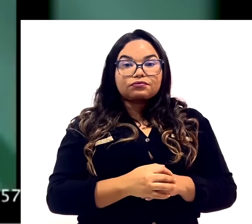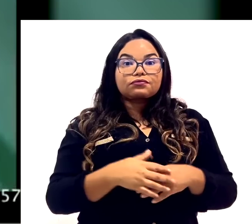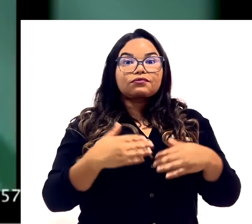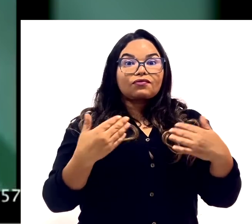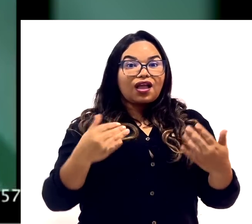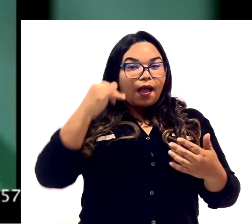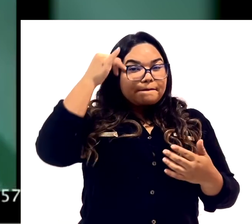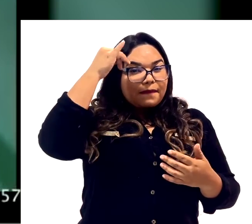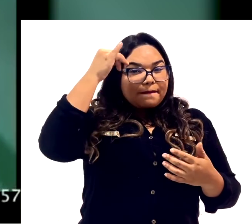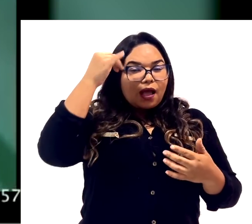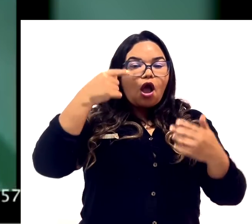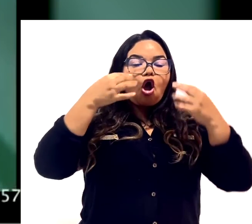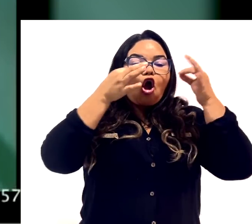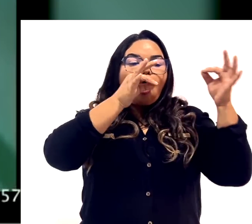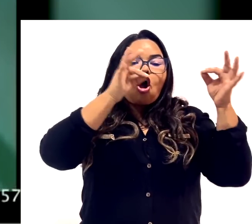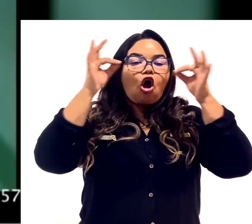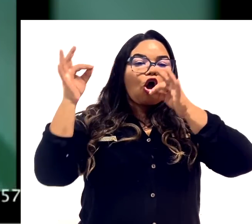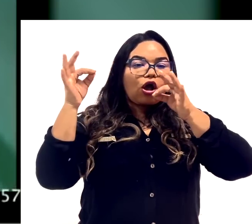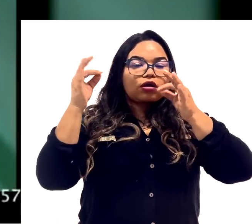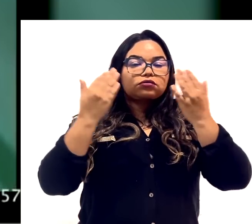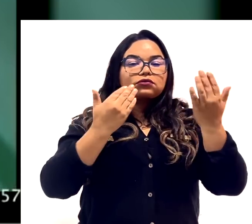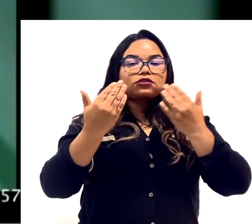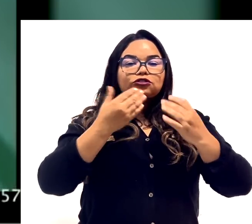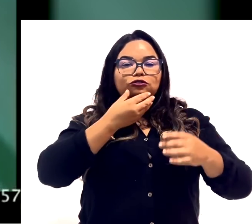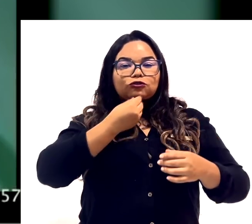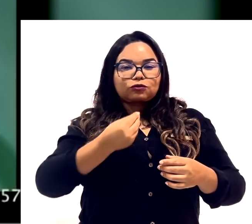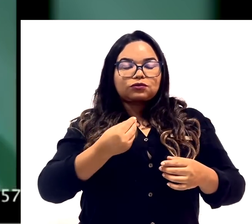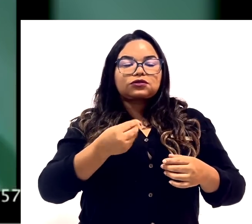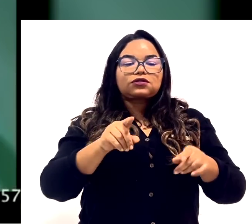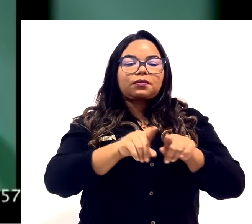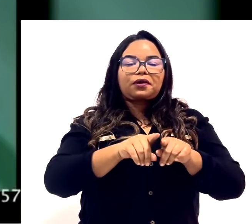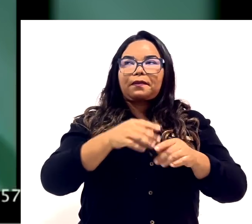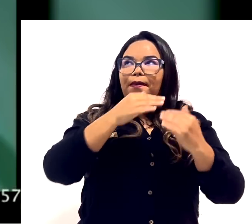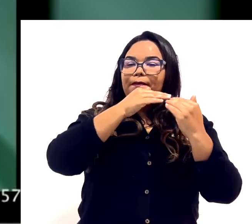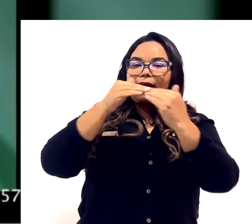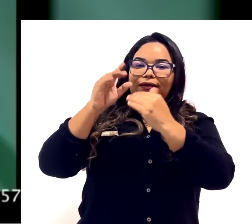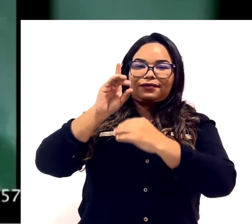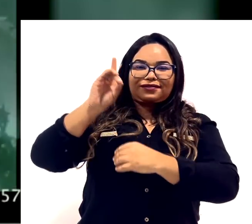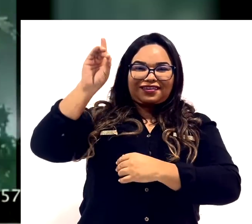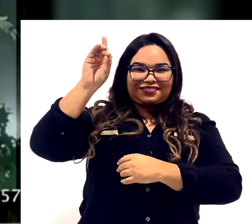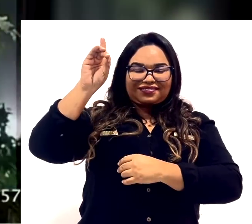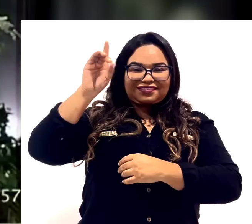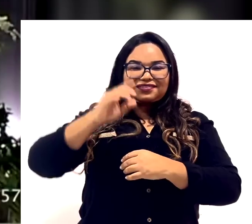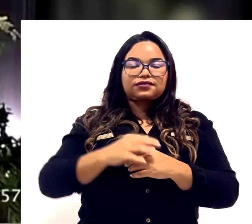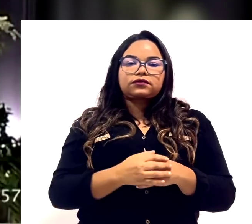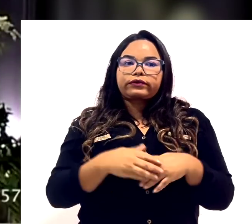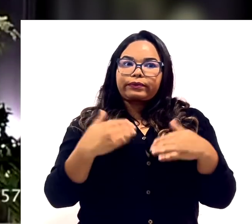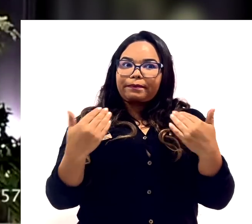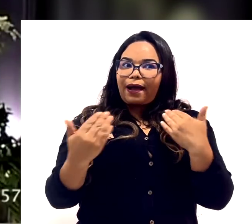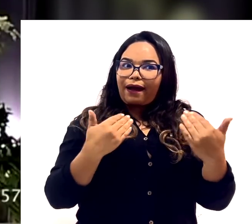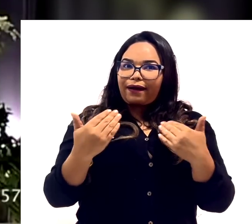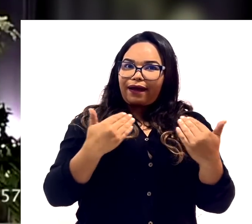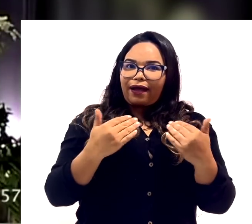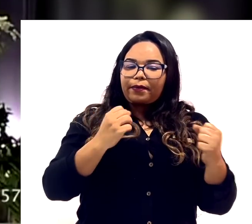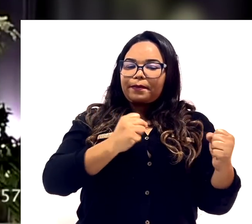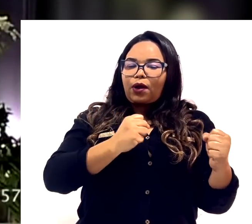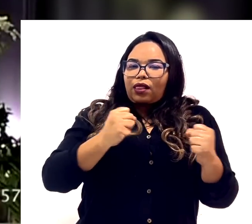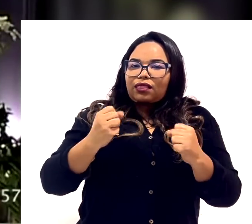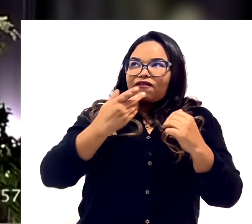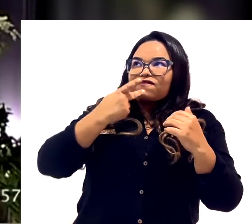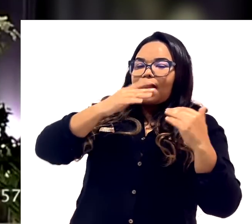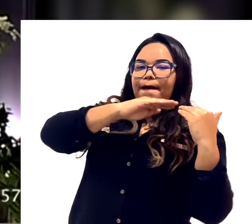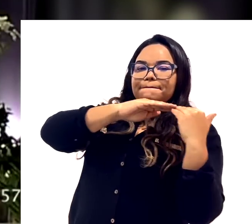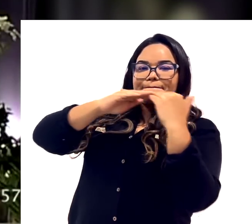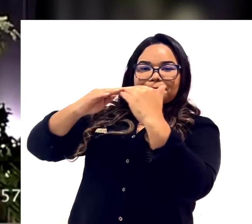como de homem e falava grandes palavras contra o Altíssimo. Aqui temos um sistema que se coloca acima de Deus e que fala